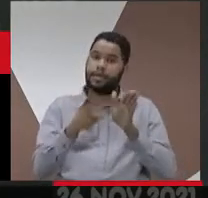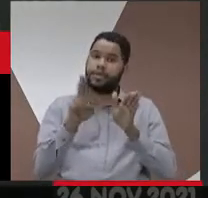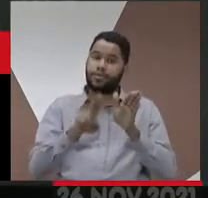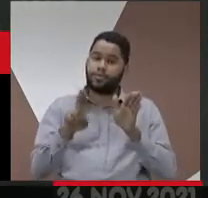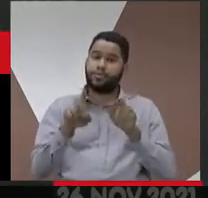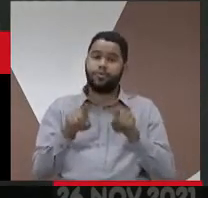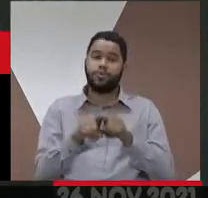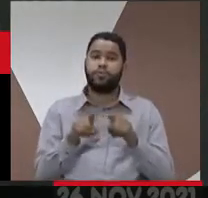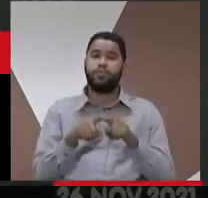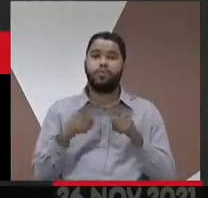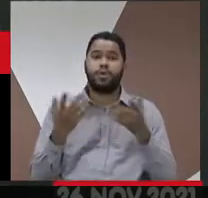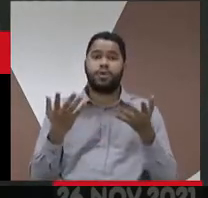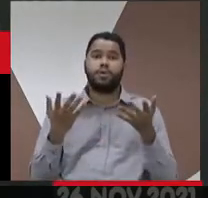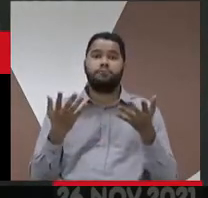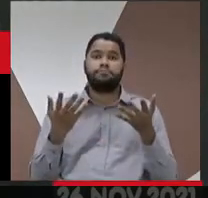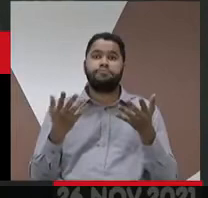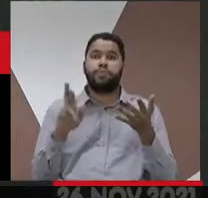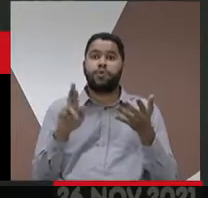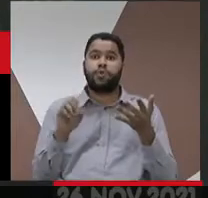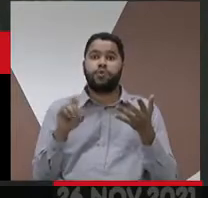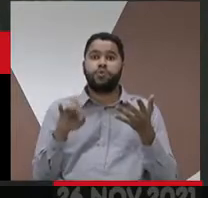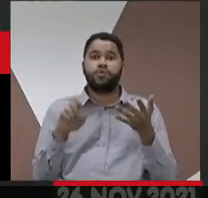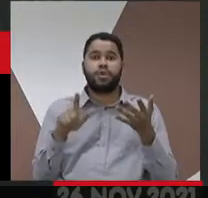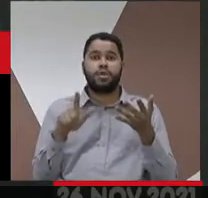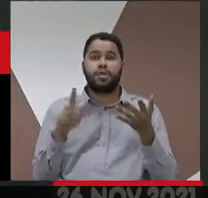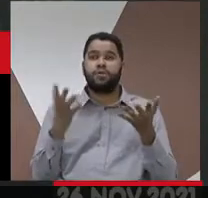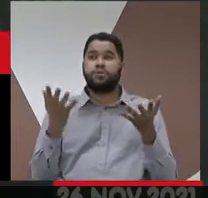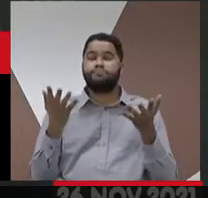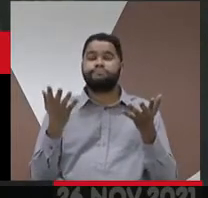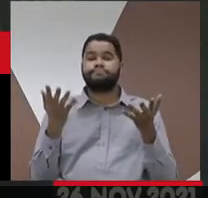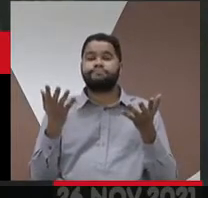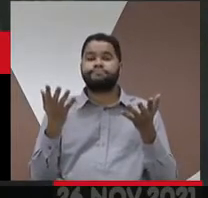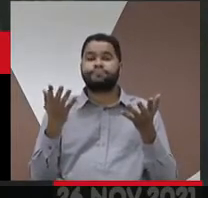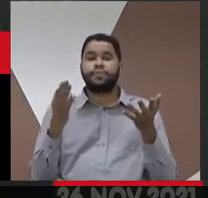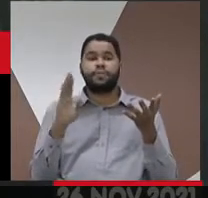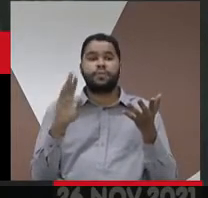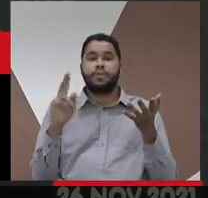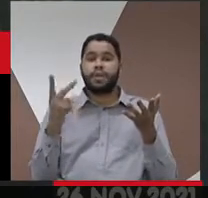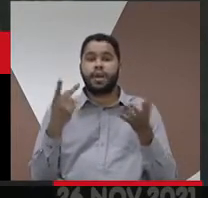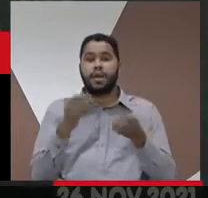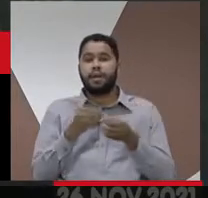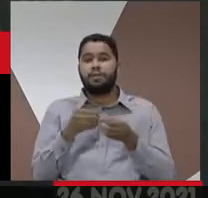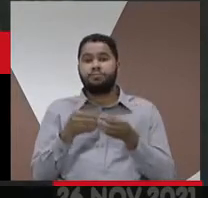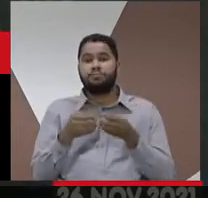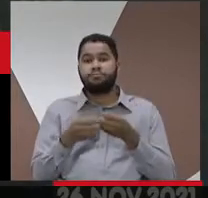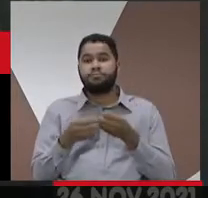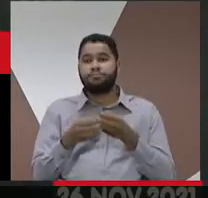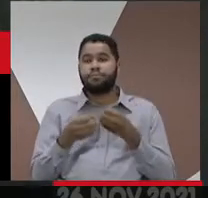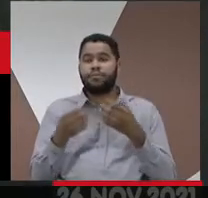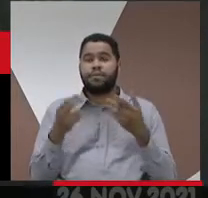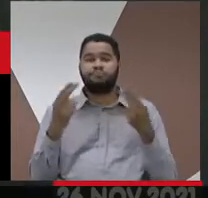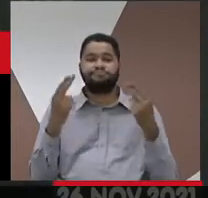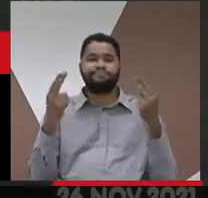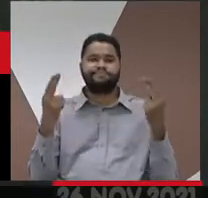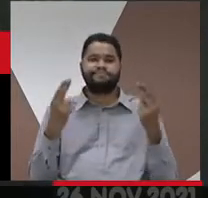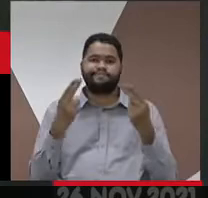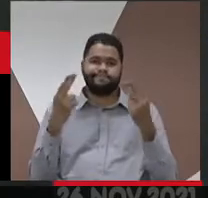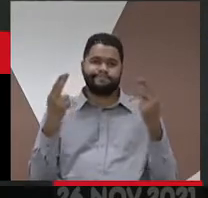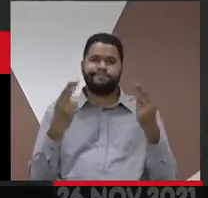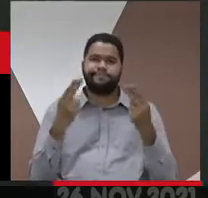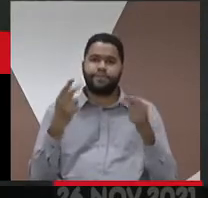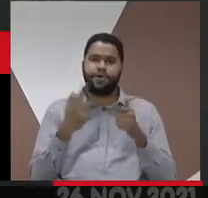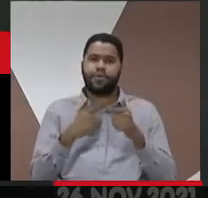Porque senão o rodoanel vai levar BH, região metropolitana, da gravíssima crise